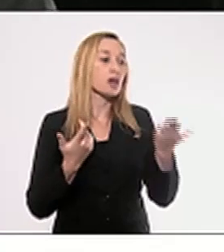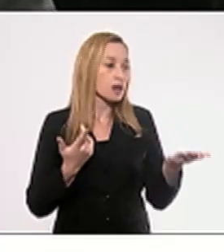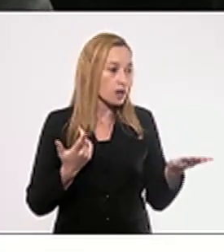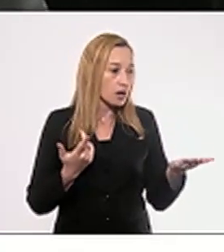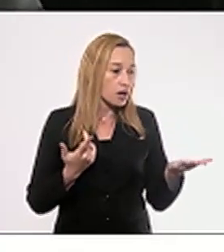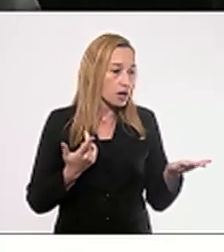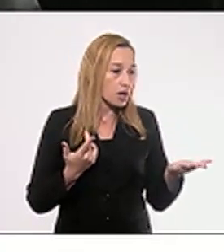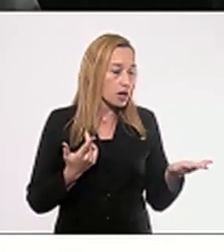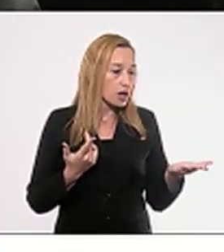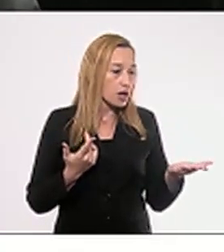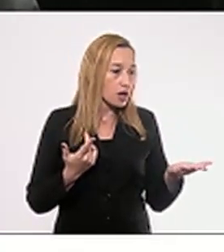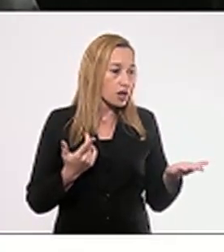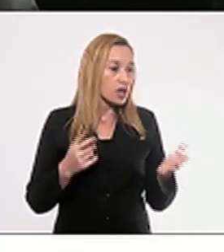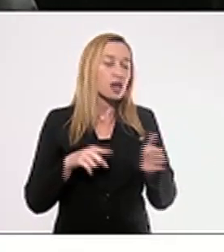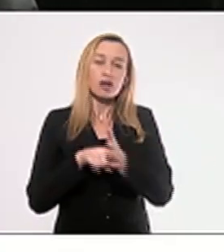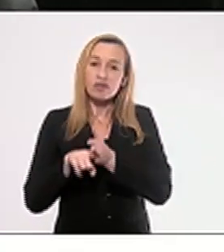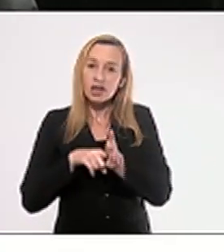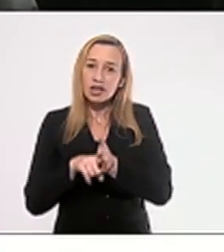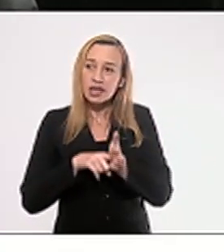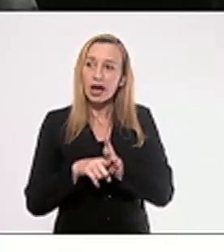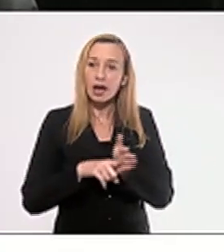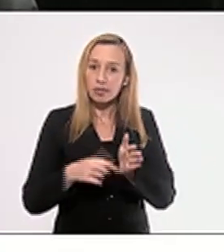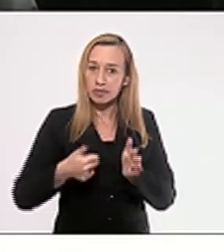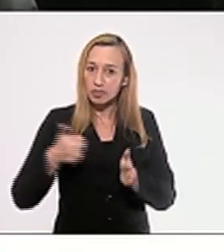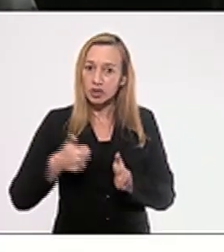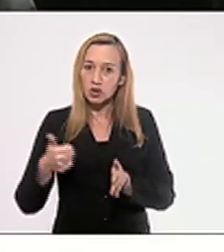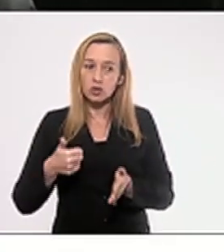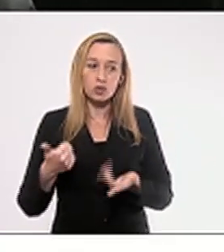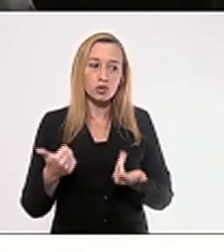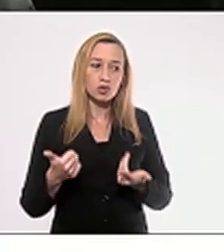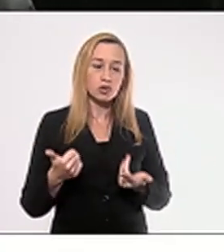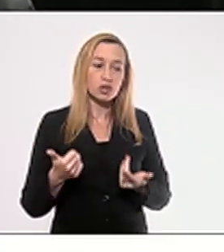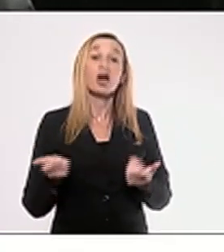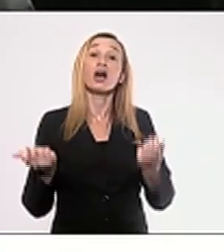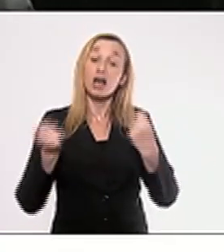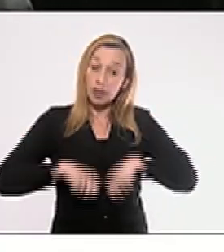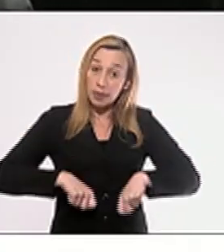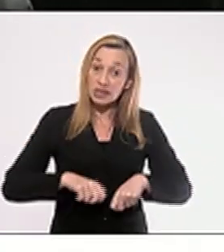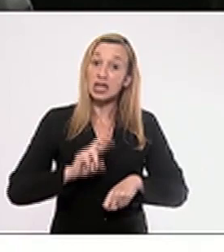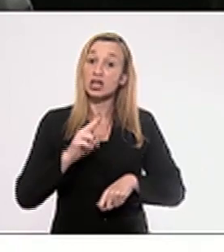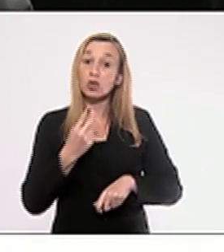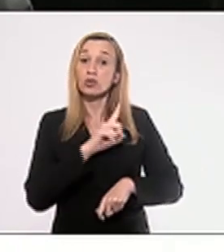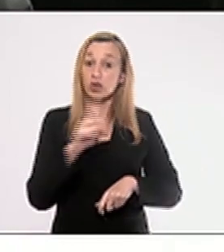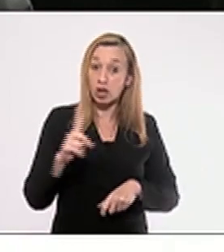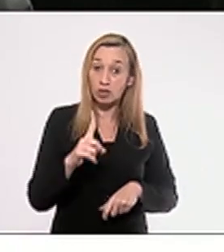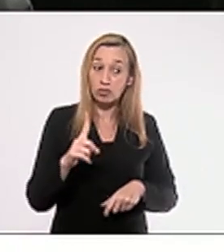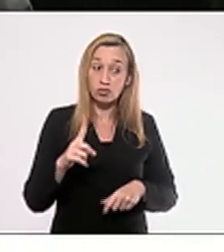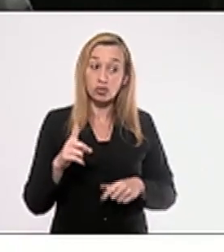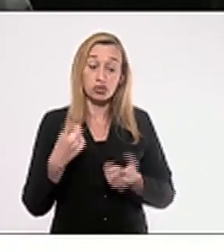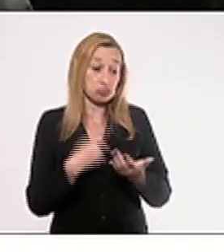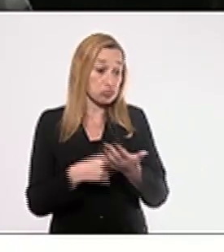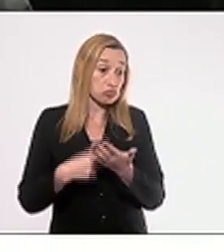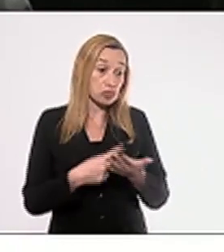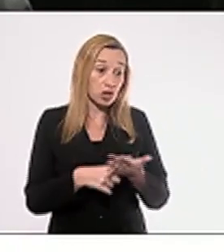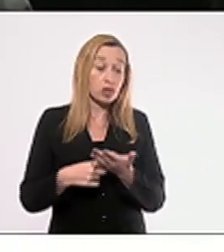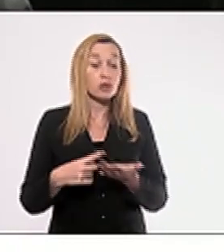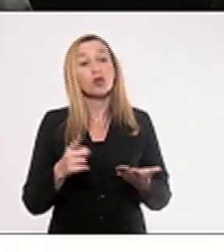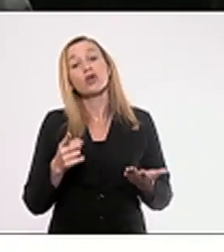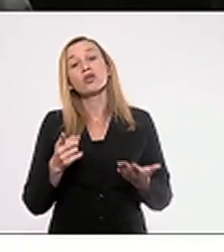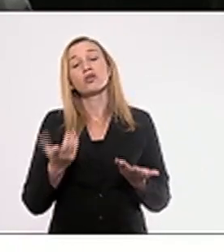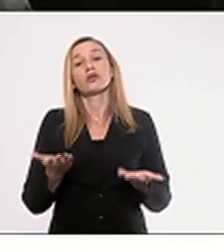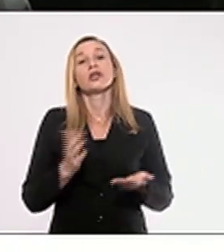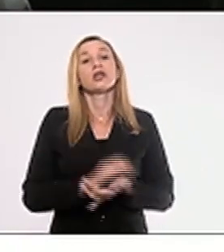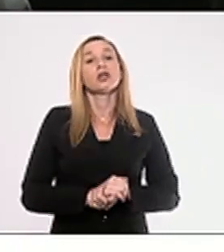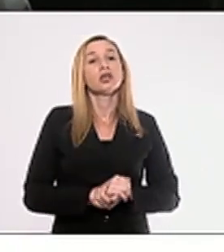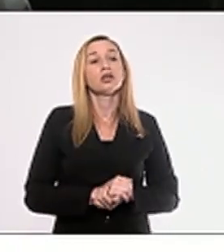enfim, avaliar em primeira mão a capacidade ou não de conciliação, o caso concreto, por aí